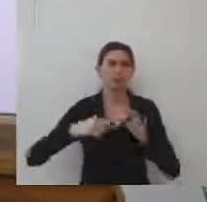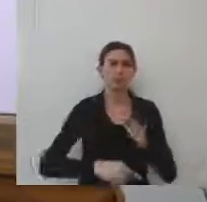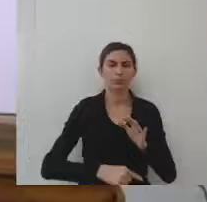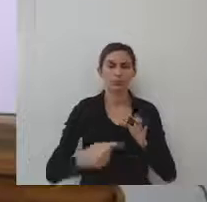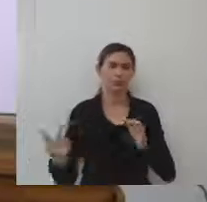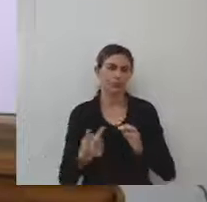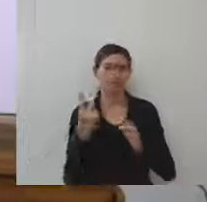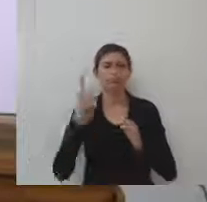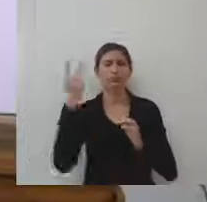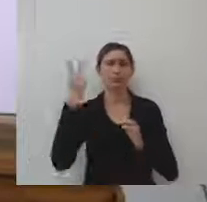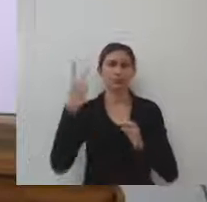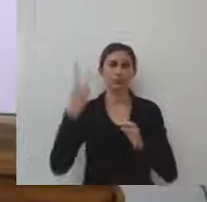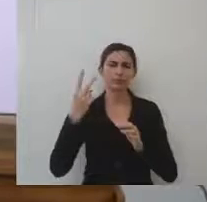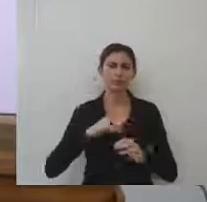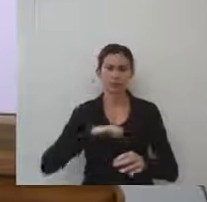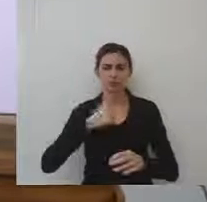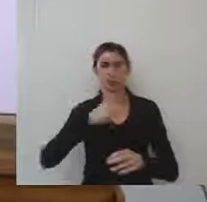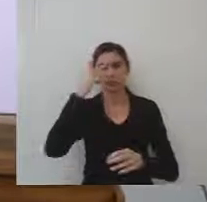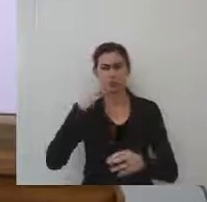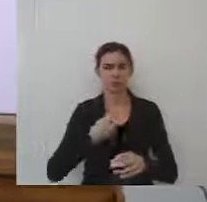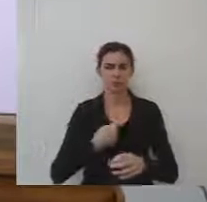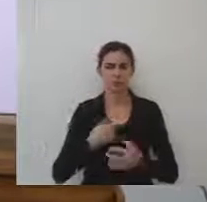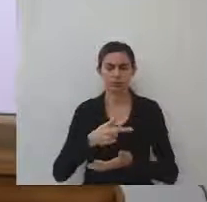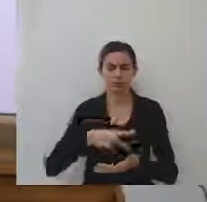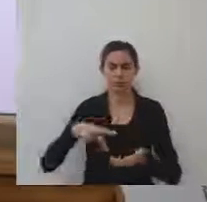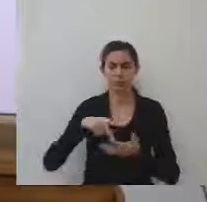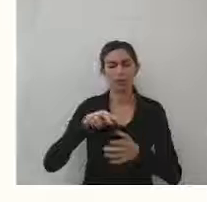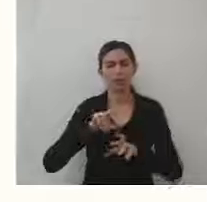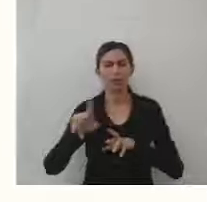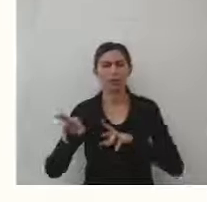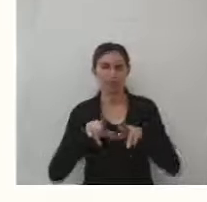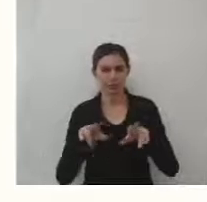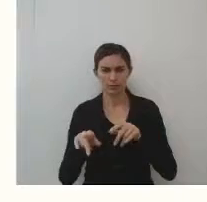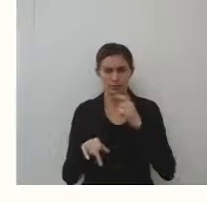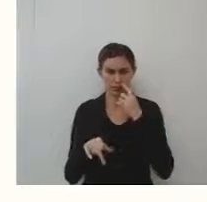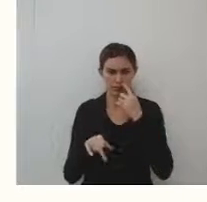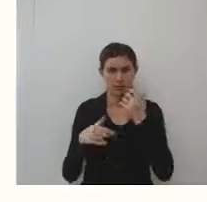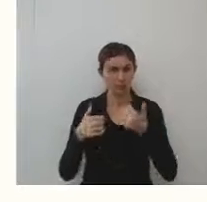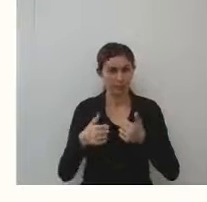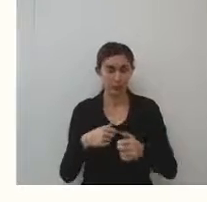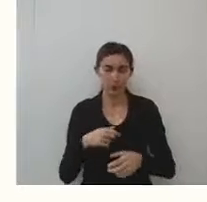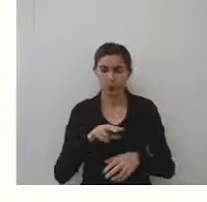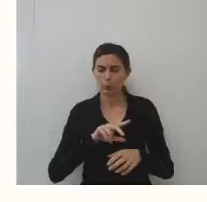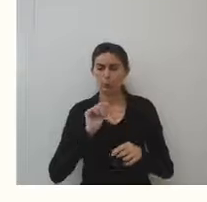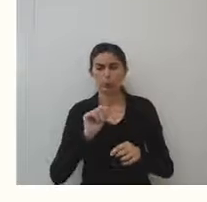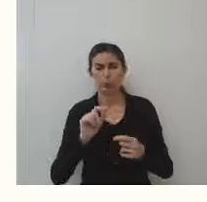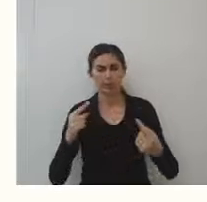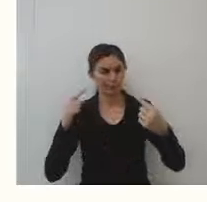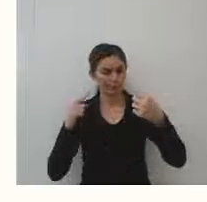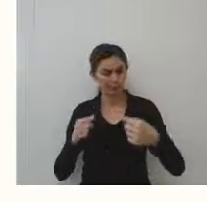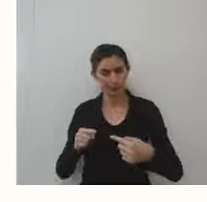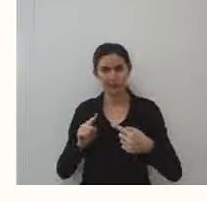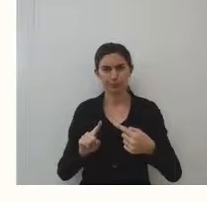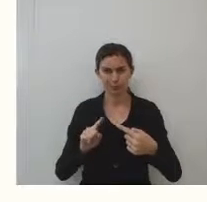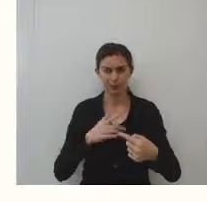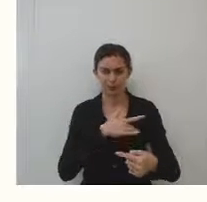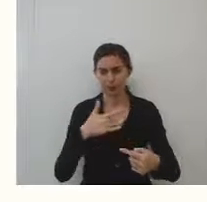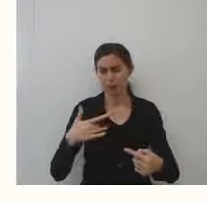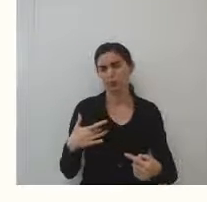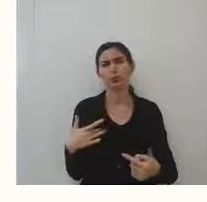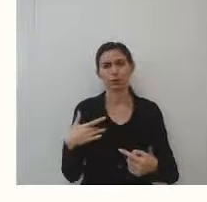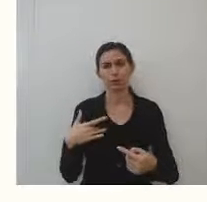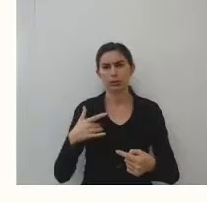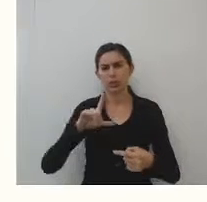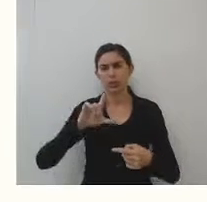os valores e as atitudes da dança nos diferentes contextos. No contexto competitivo, da saúde,